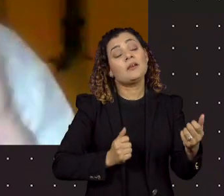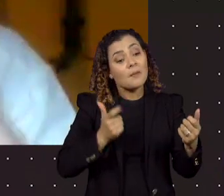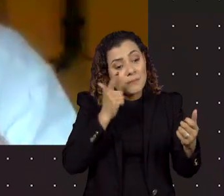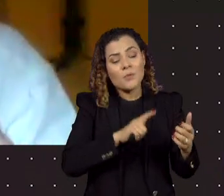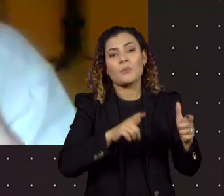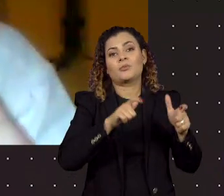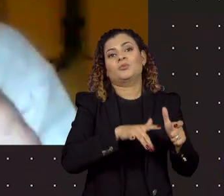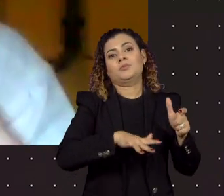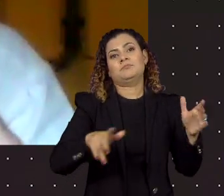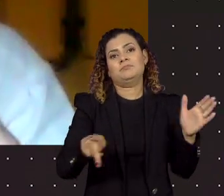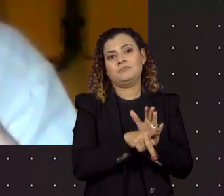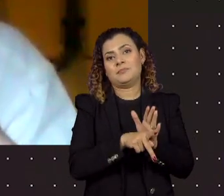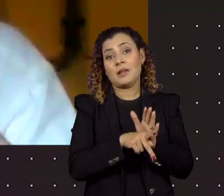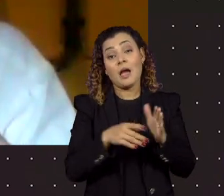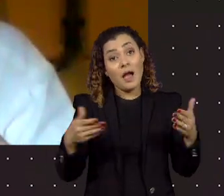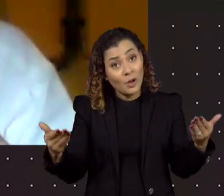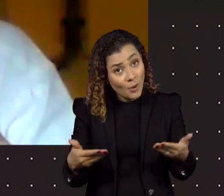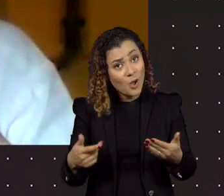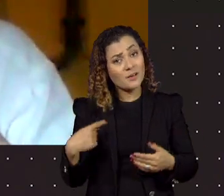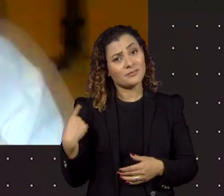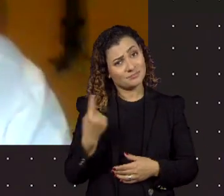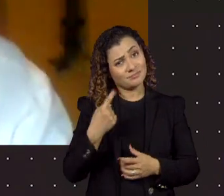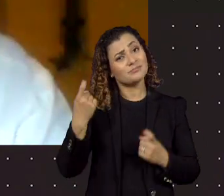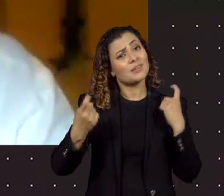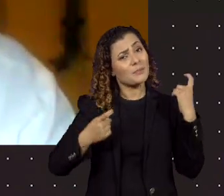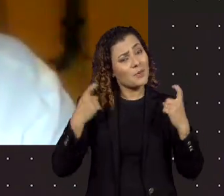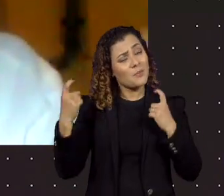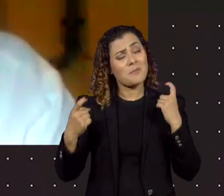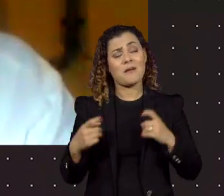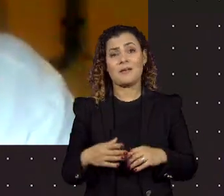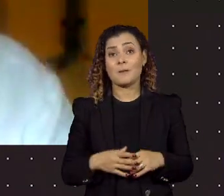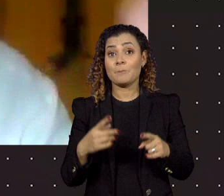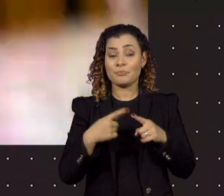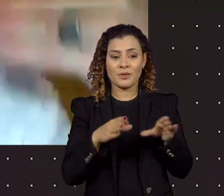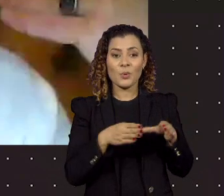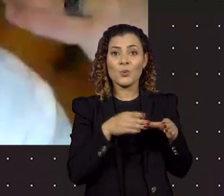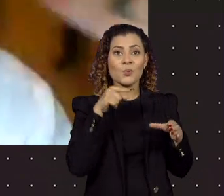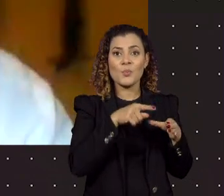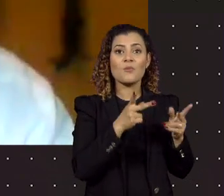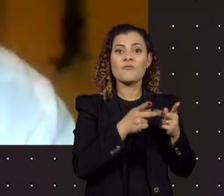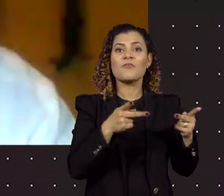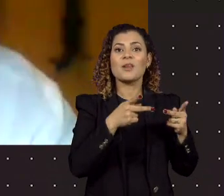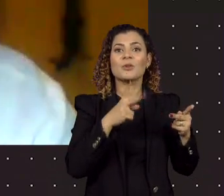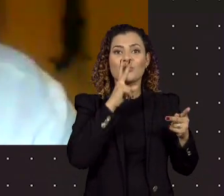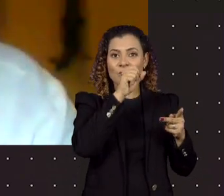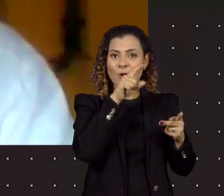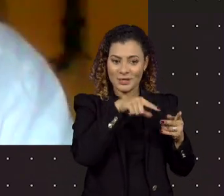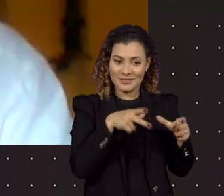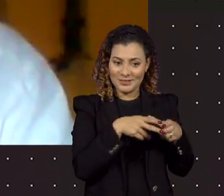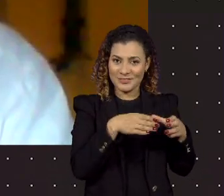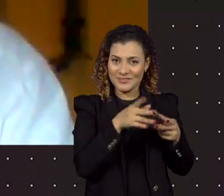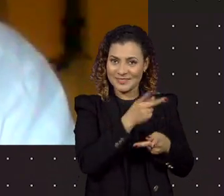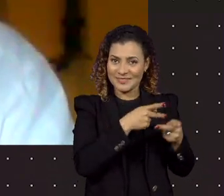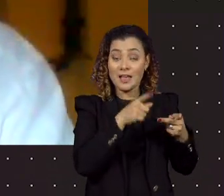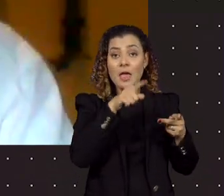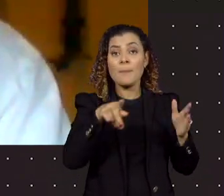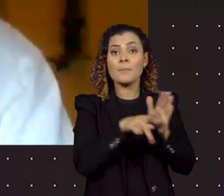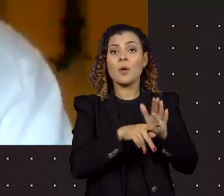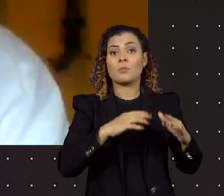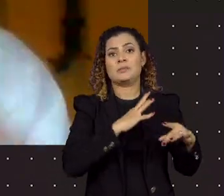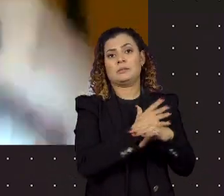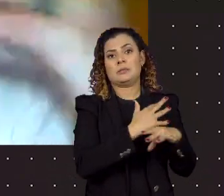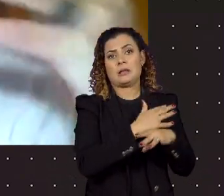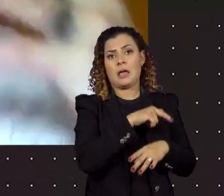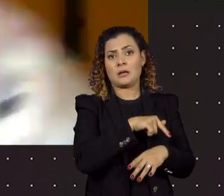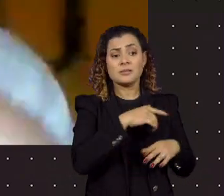fica muito preocupado, sabe? Porque o Vento Forte é da cidade. Eu gostaria muito que a